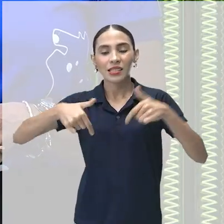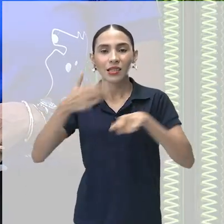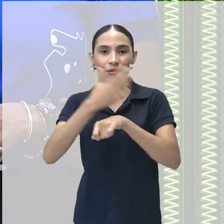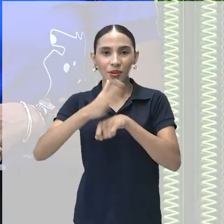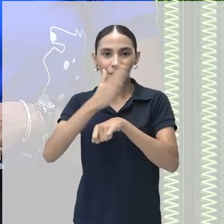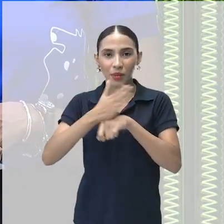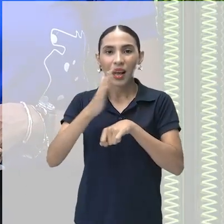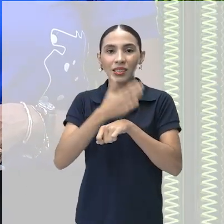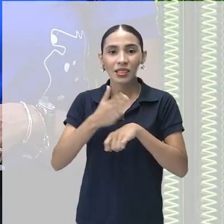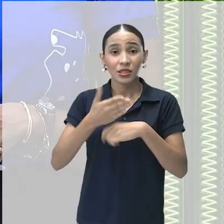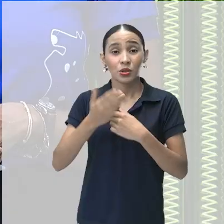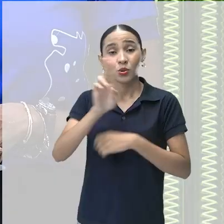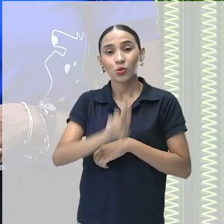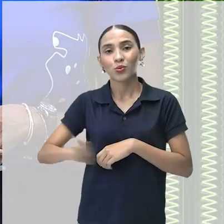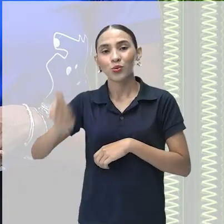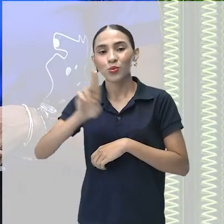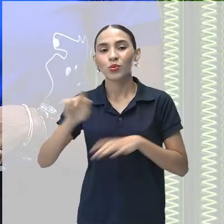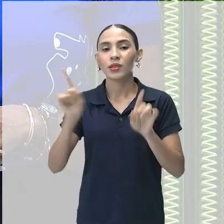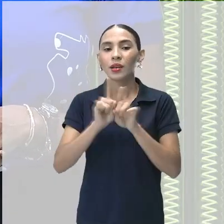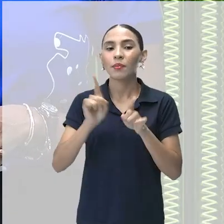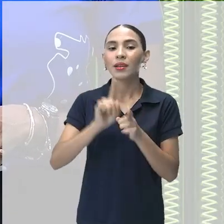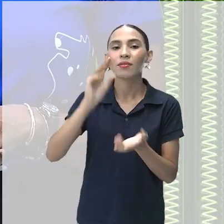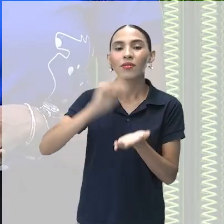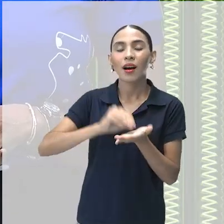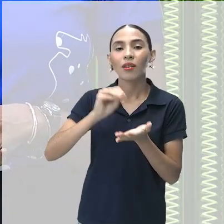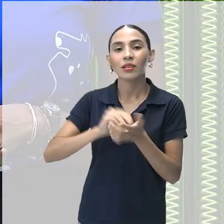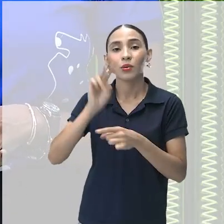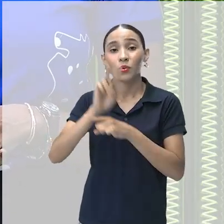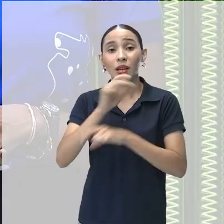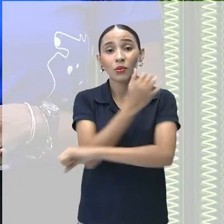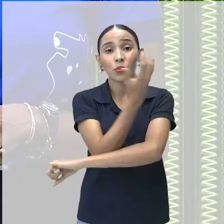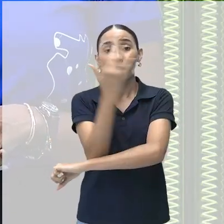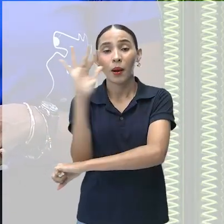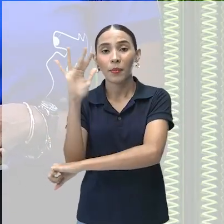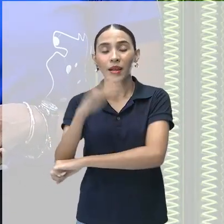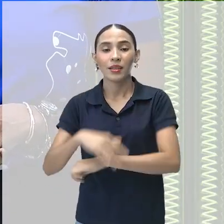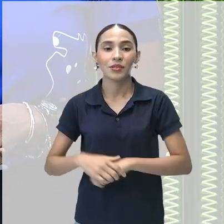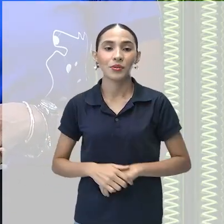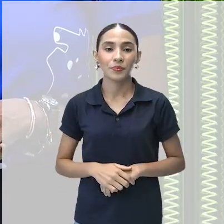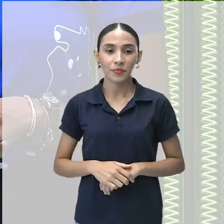de consumo e da falta de cuidado com o meio ambiente.